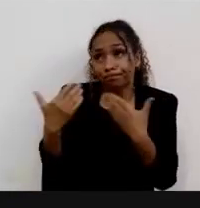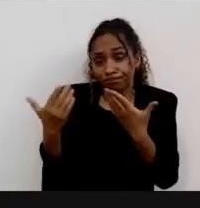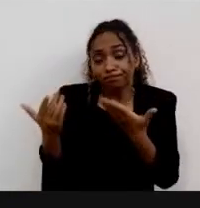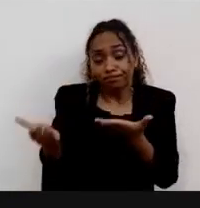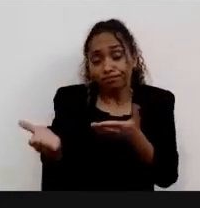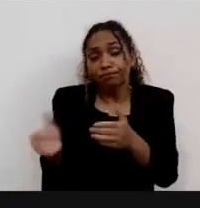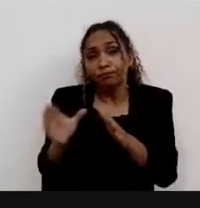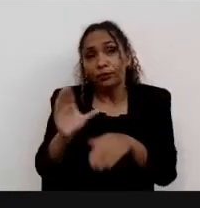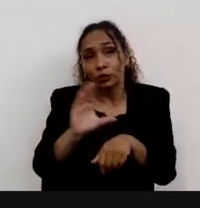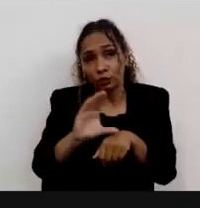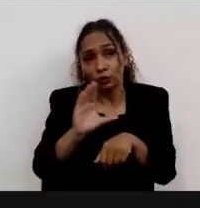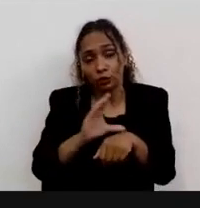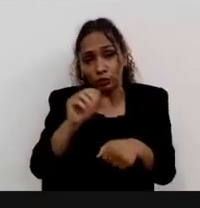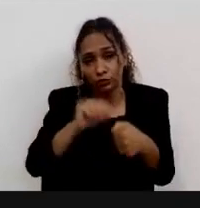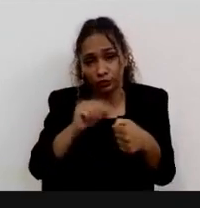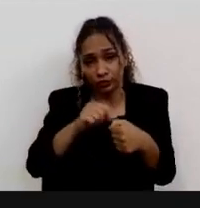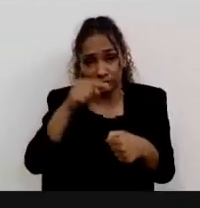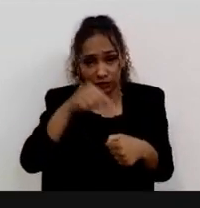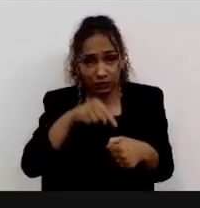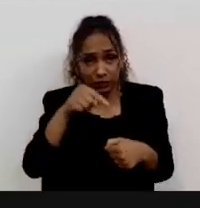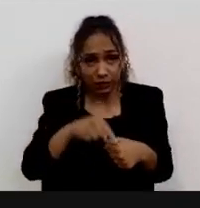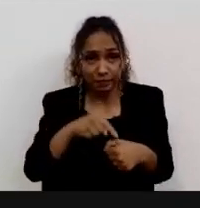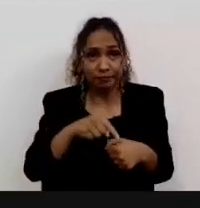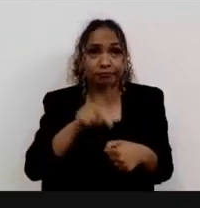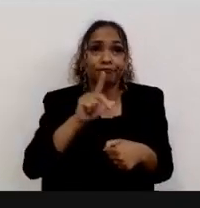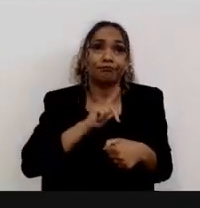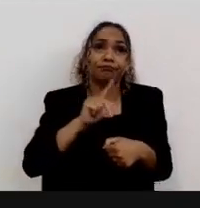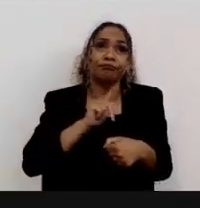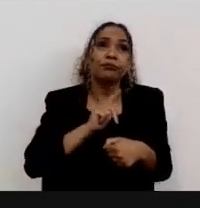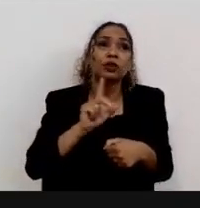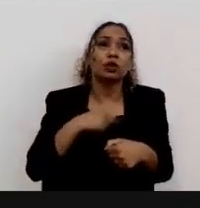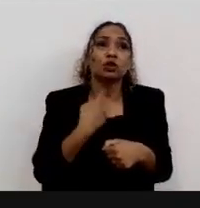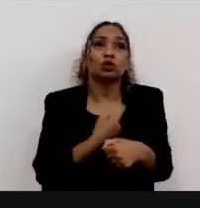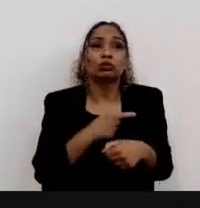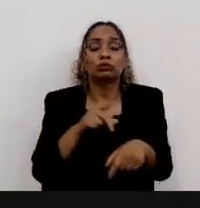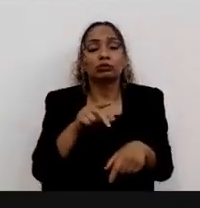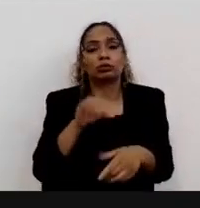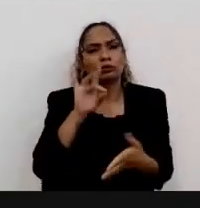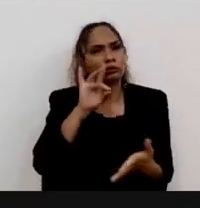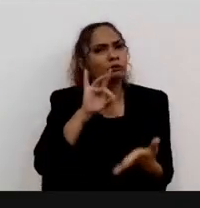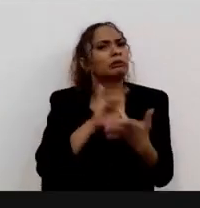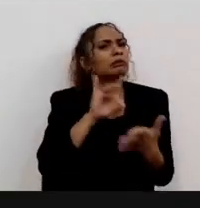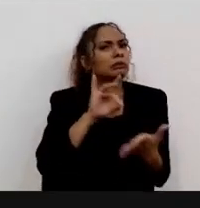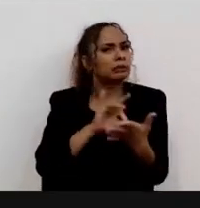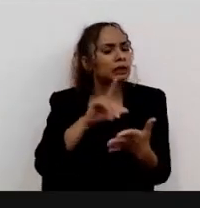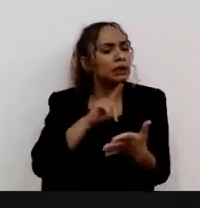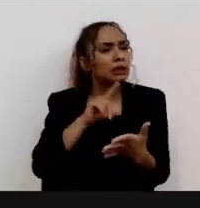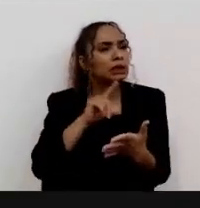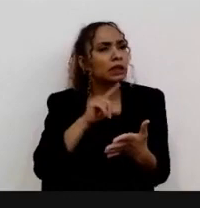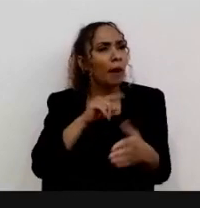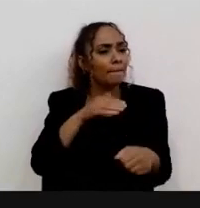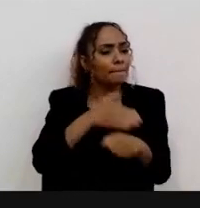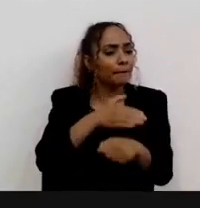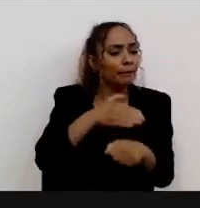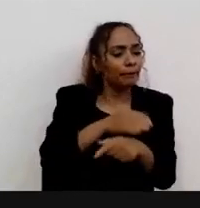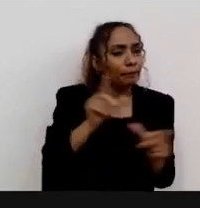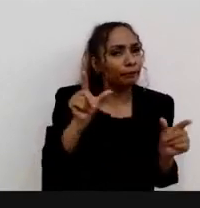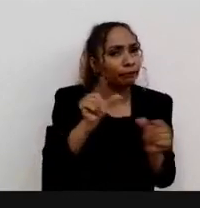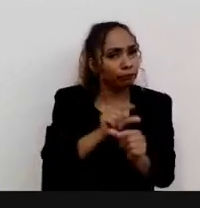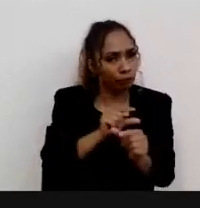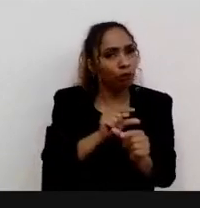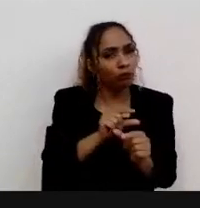Durante o curso que eu fiz aqui, né, que foi o DINTER, né, o doutorado internacional, a gente teve